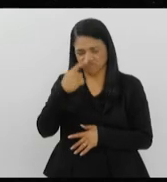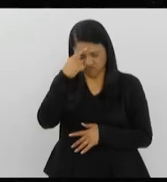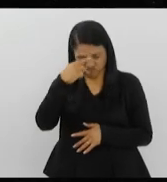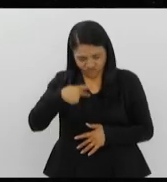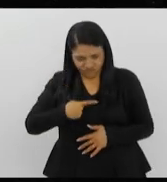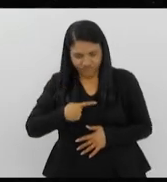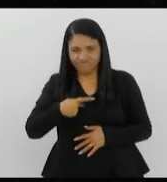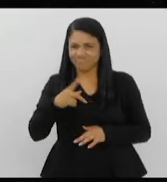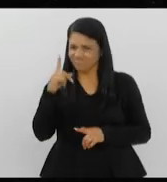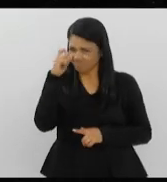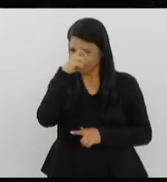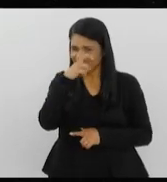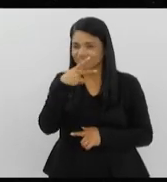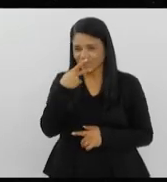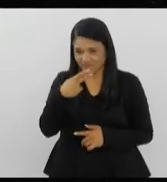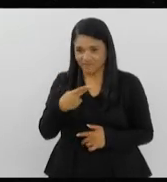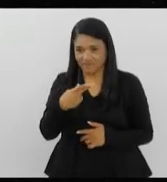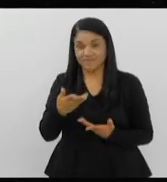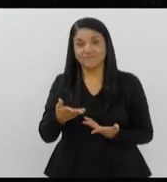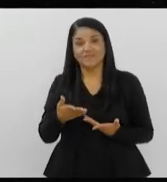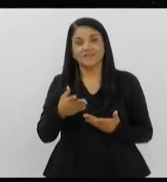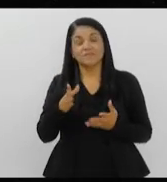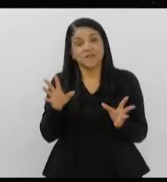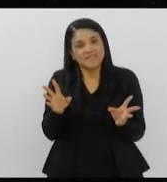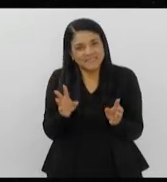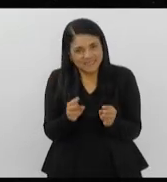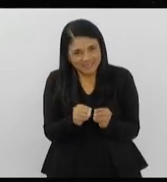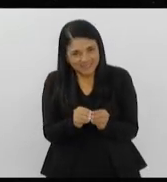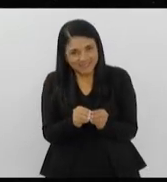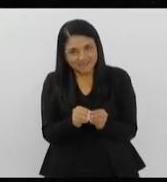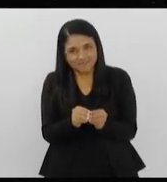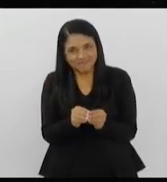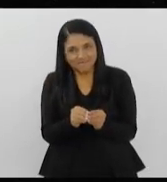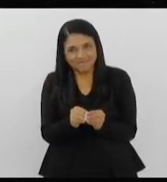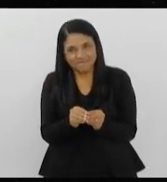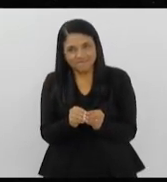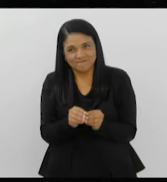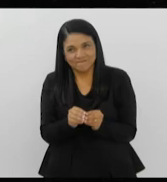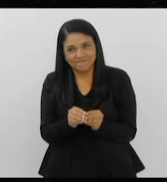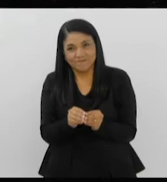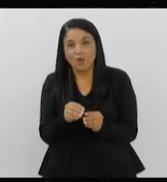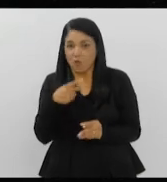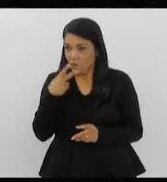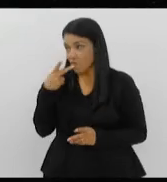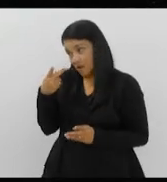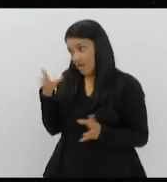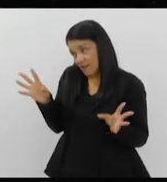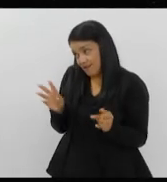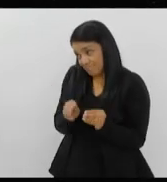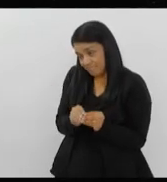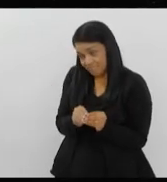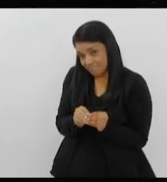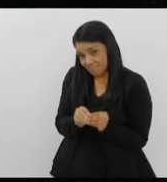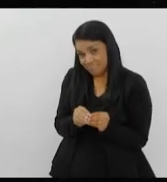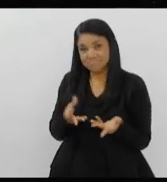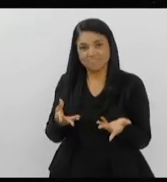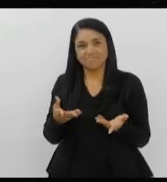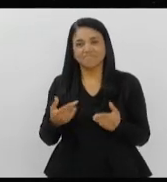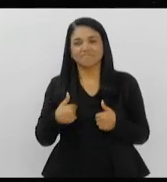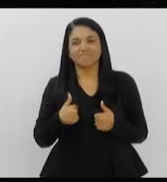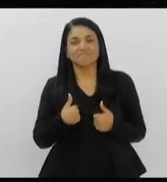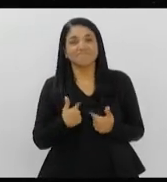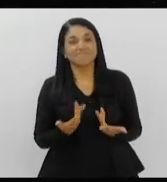mas ah para encerrar eu e eu falei que ia ser breve eu não